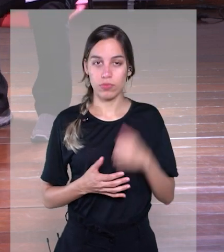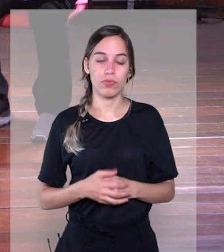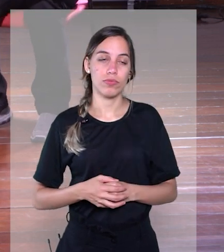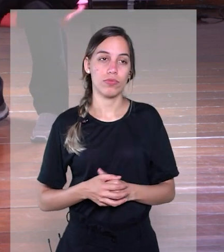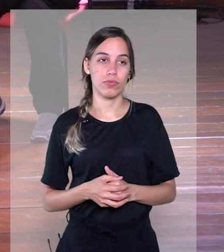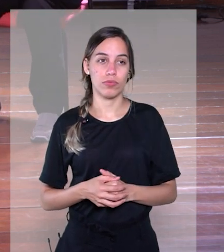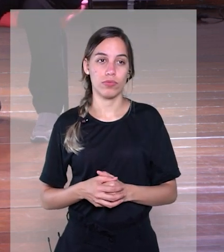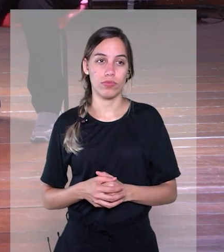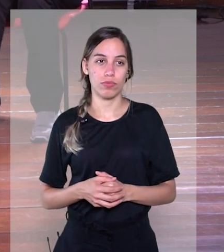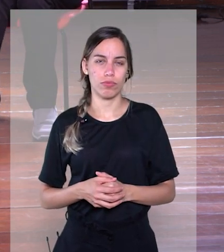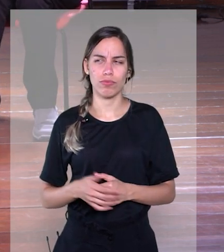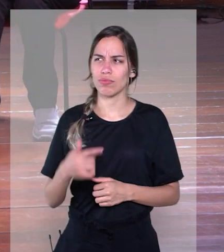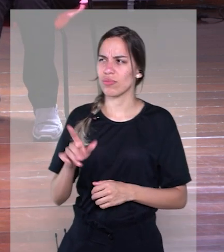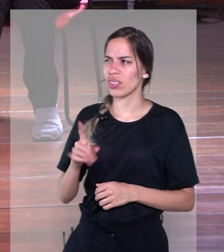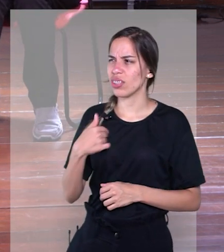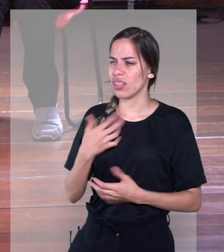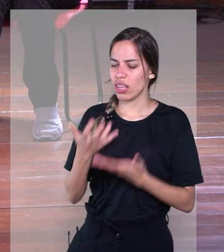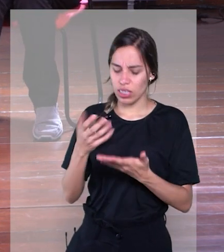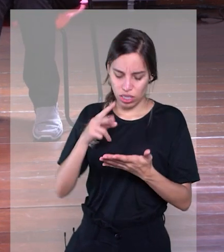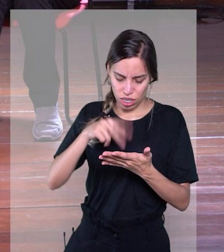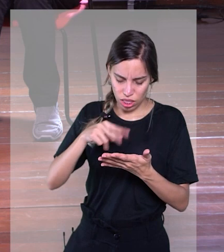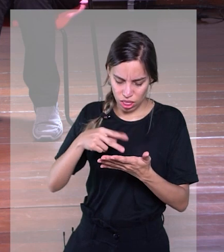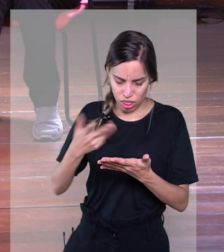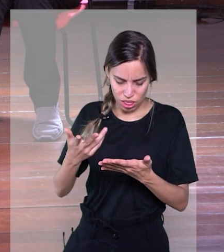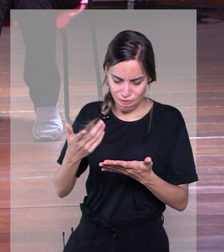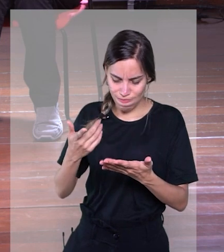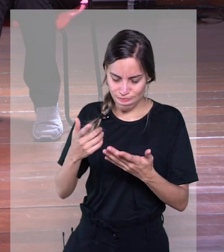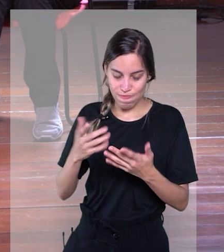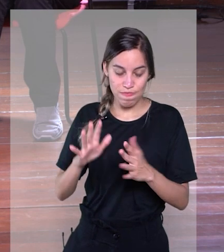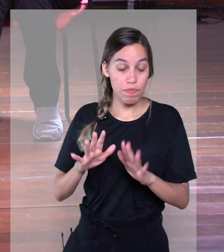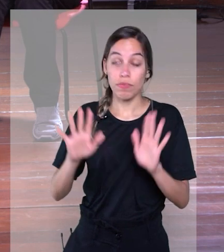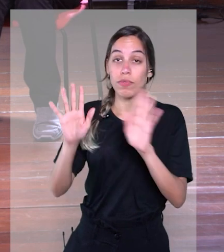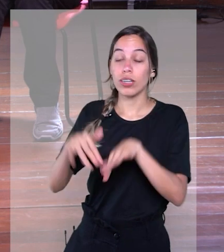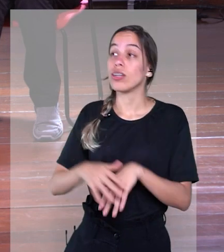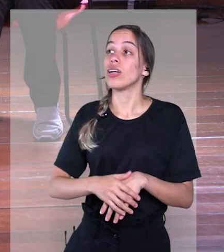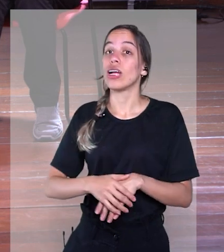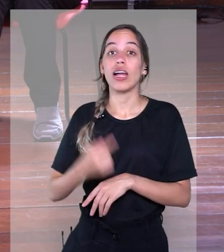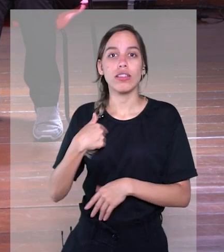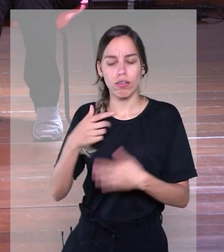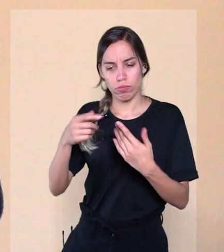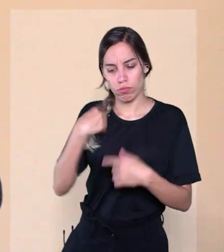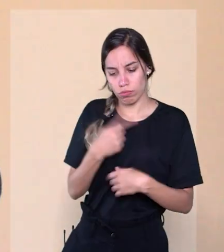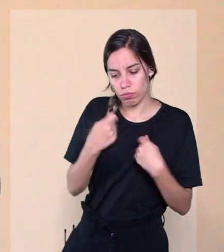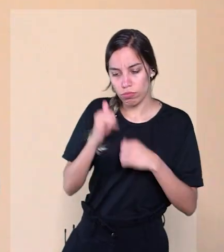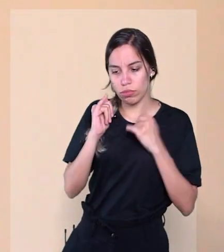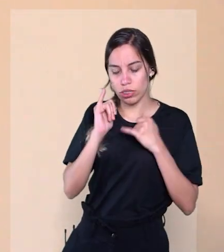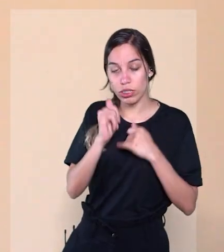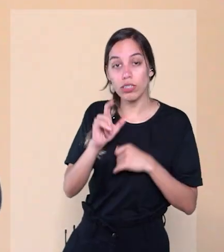Não, pode seguir aí. Eu estava querendo achar o trecho aqui do... Não, uma coisa que a gente tem que dizer é que o livro